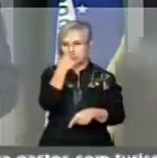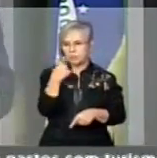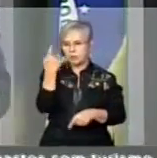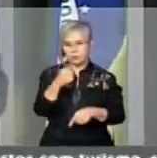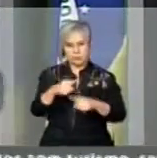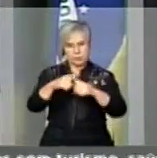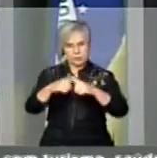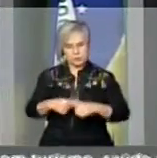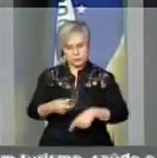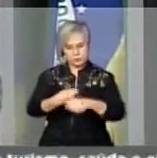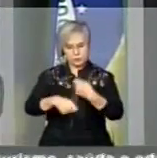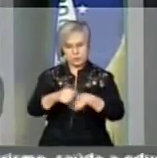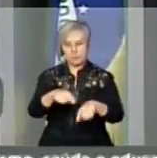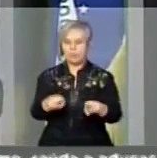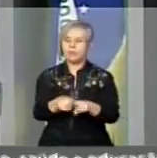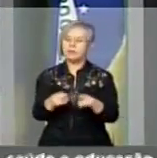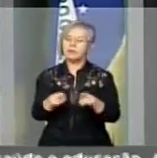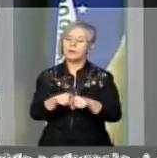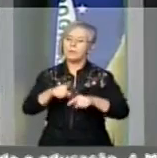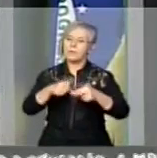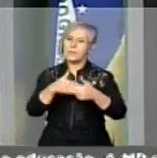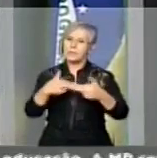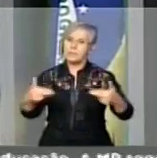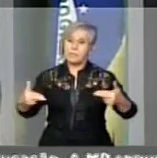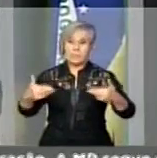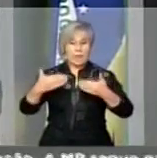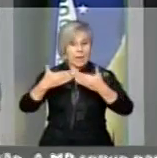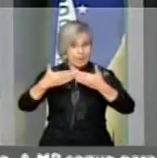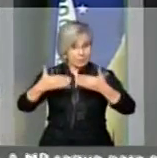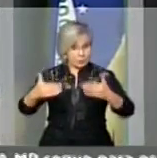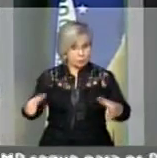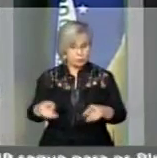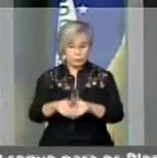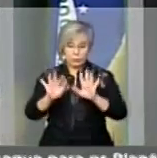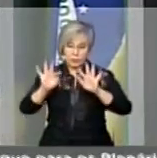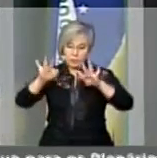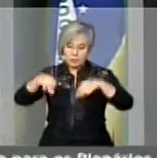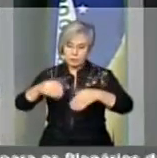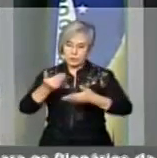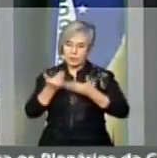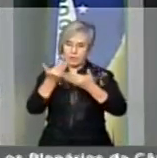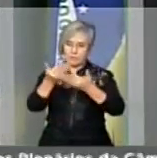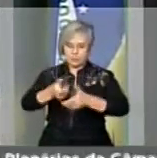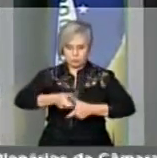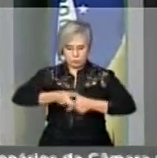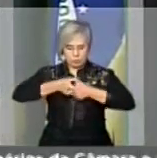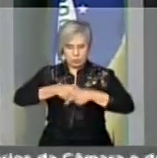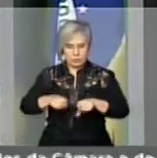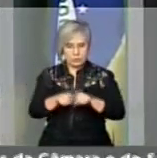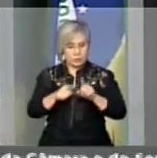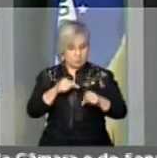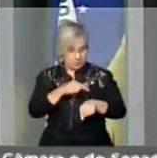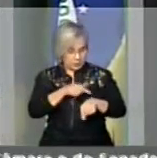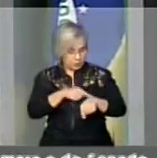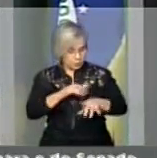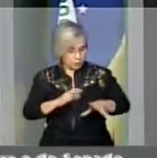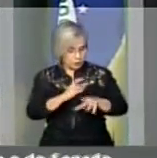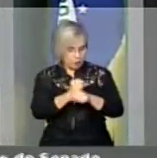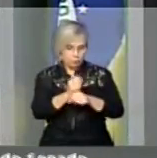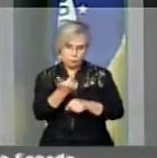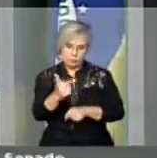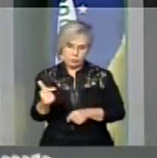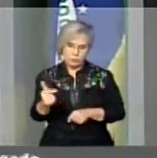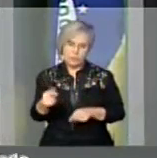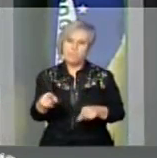sem contar com materiais relativos às cerimônias de abertura, encerramento e entrega das medalhas, que não entram nessa conta, conforme